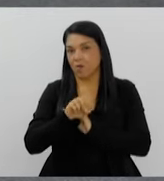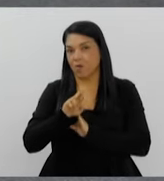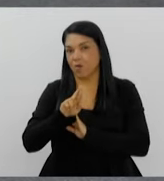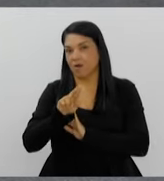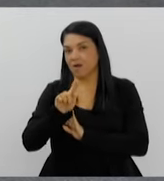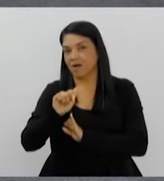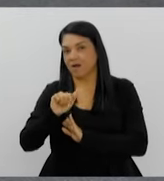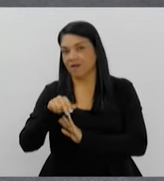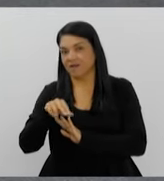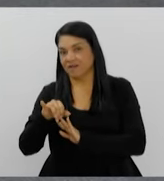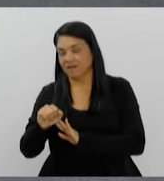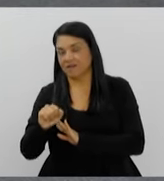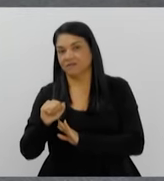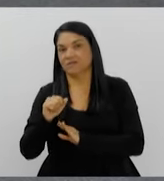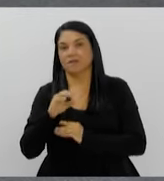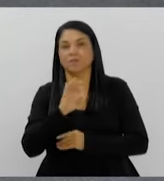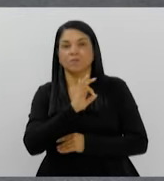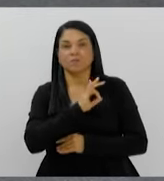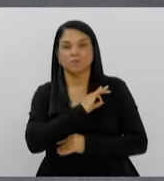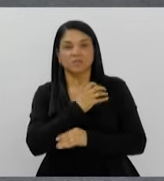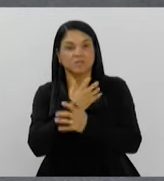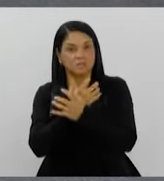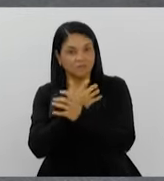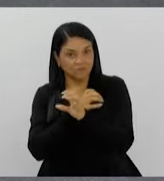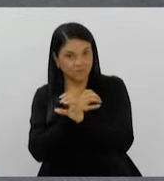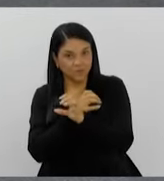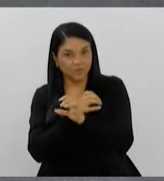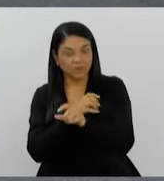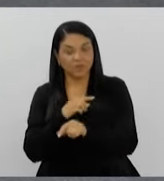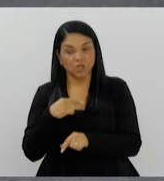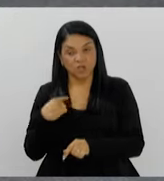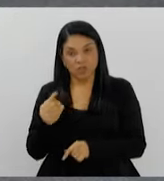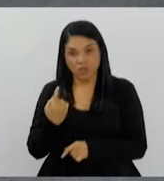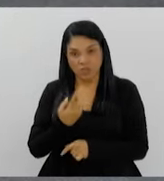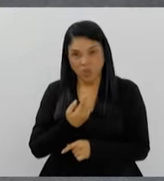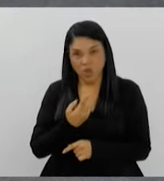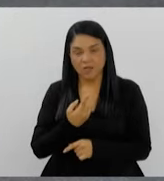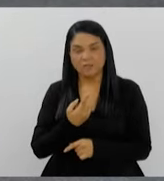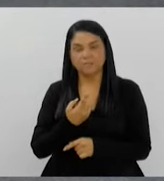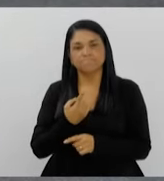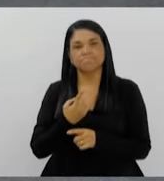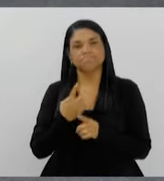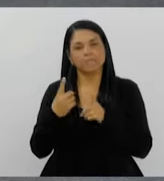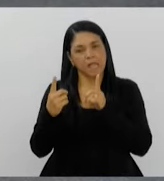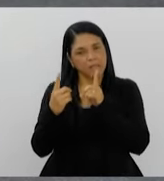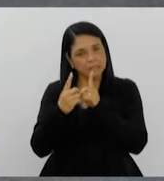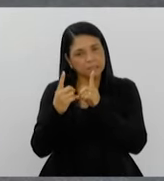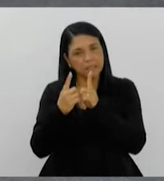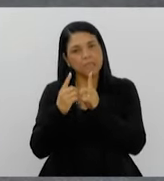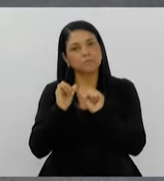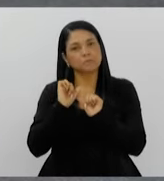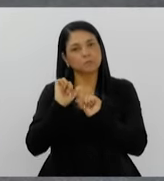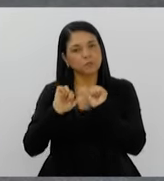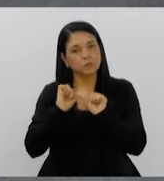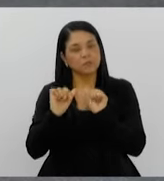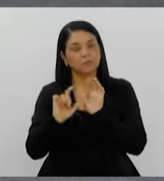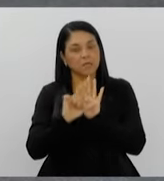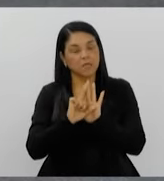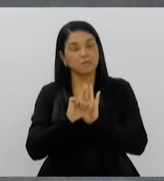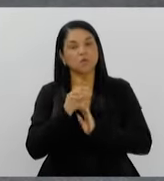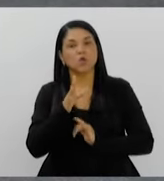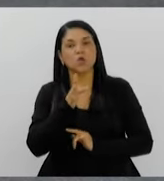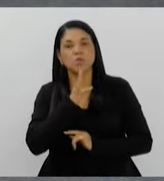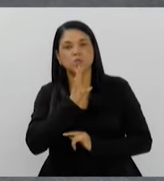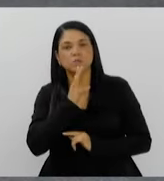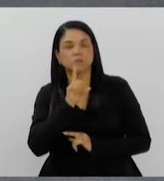civil Deputado Galberto nós de pronto atendemos até pelo fato de conhecer o delegado a mim e saber da